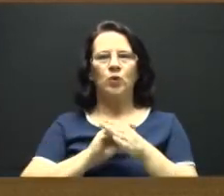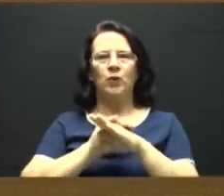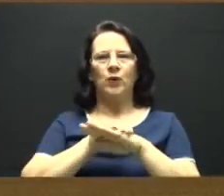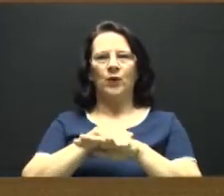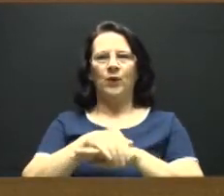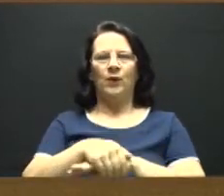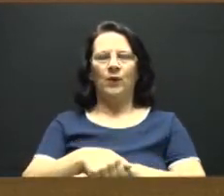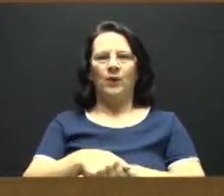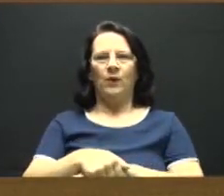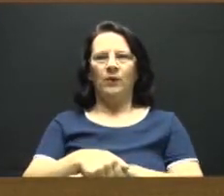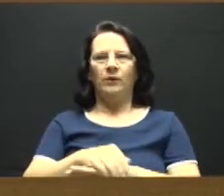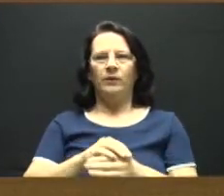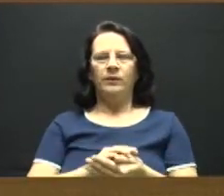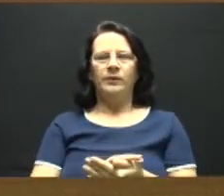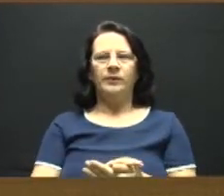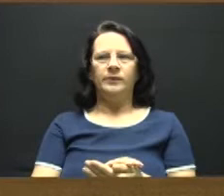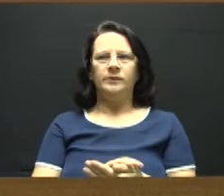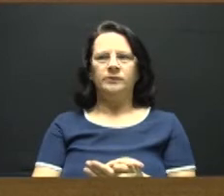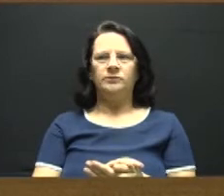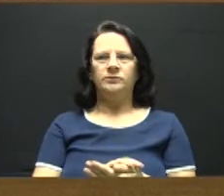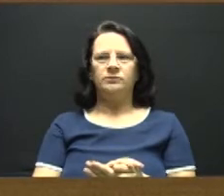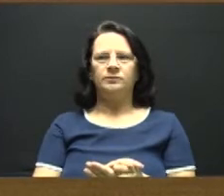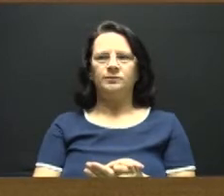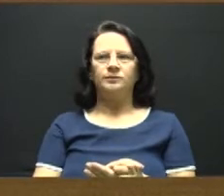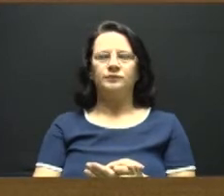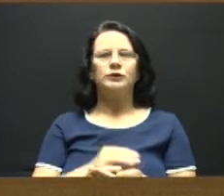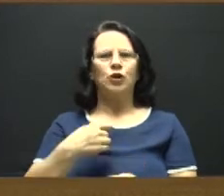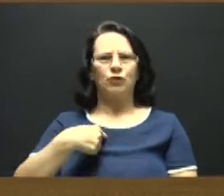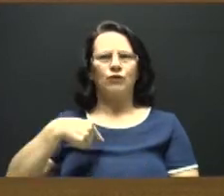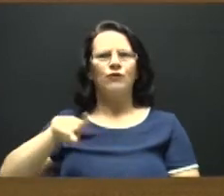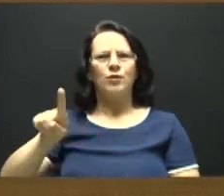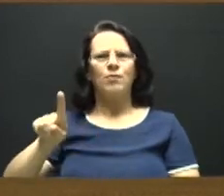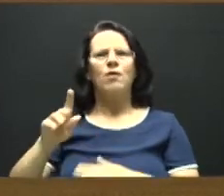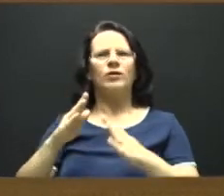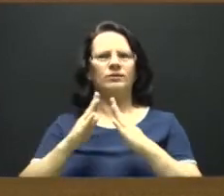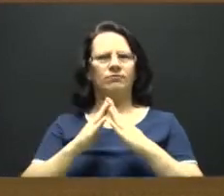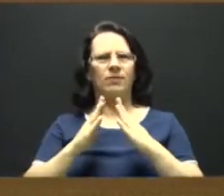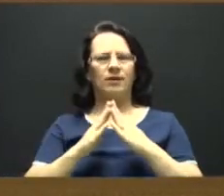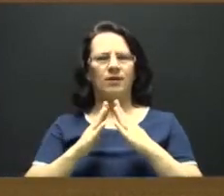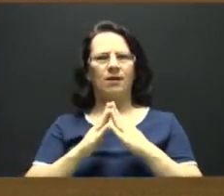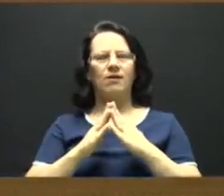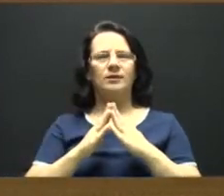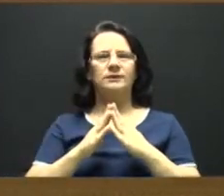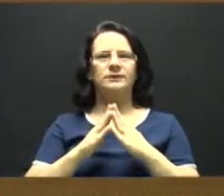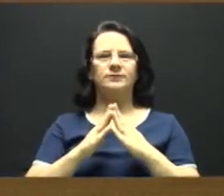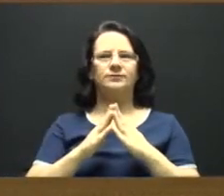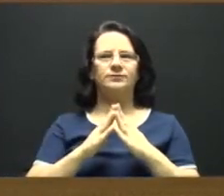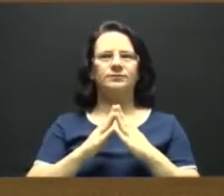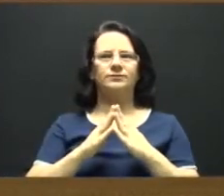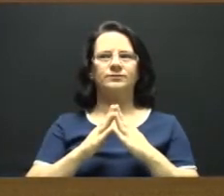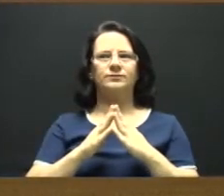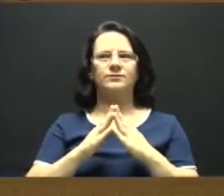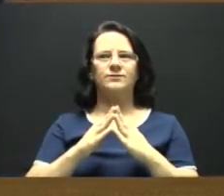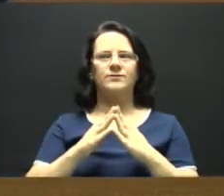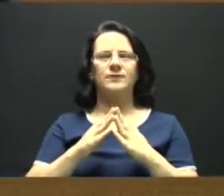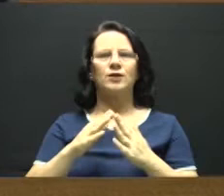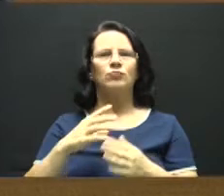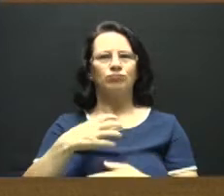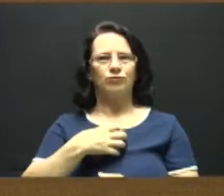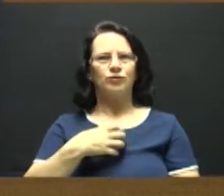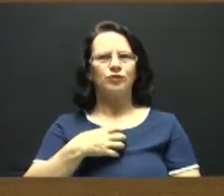deste evento saiu daqui convicto de que a única saída para nós